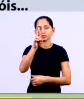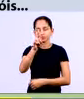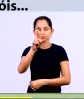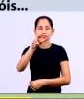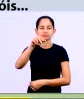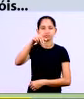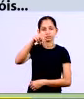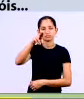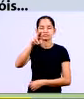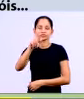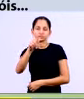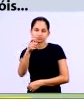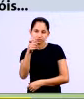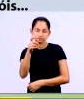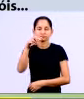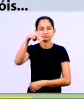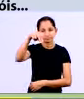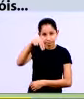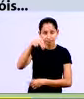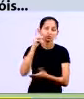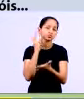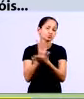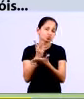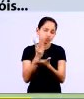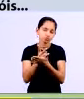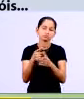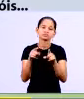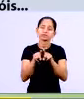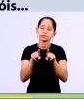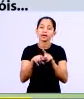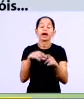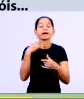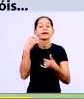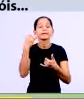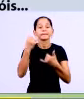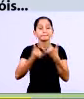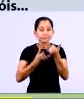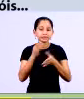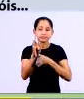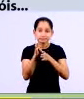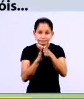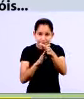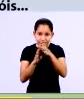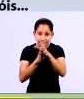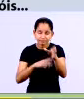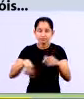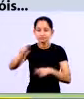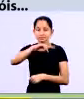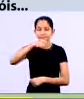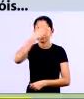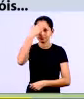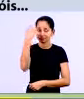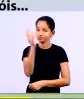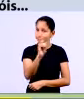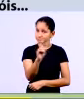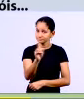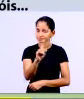X, N continuam acentuadas. Aí a gente brinca, dá uma dica para não se esquecer.